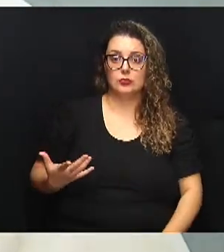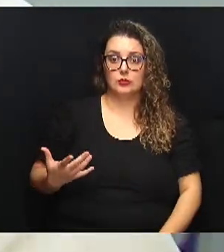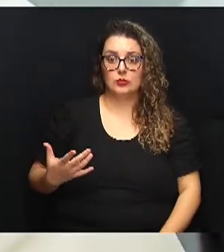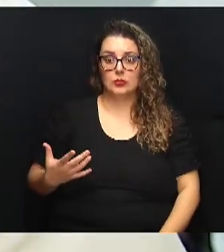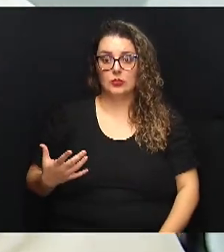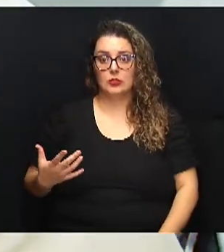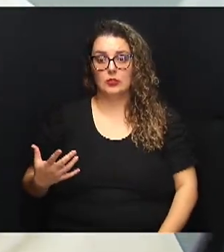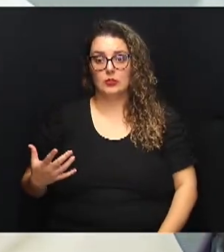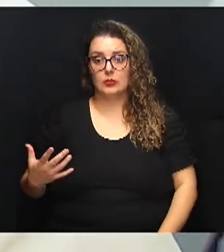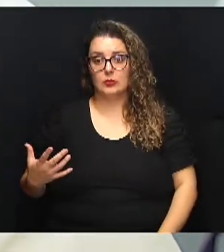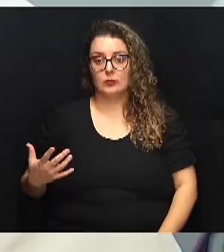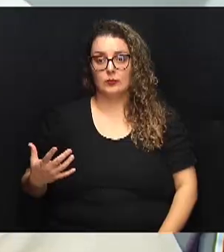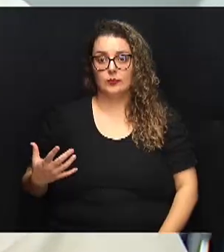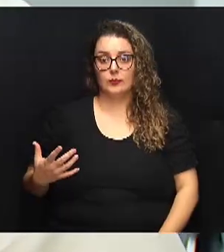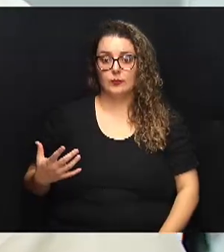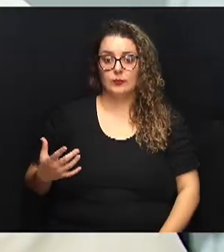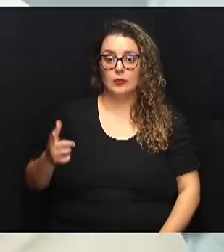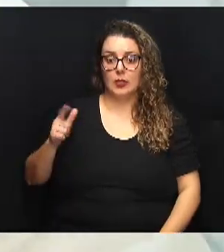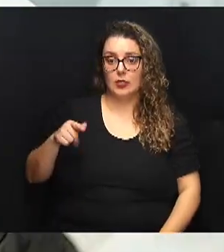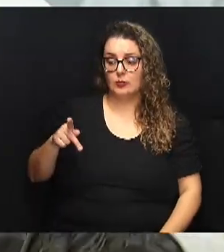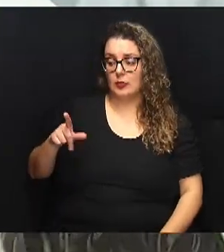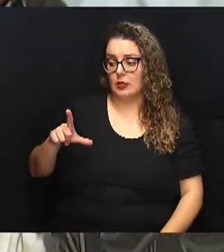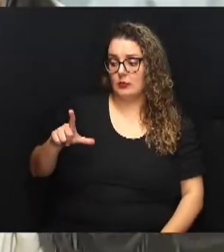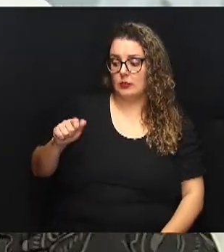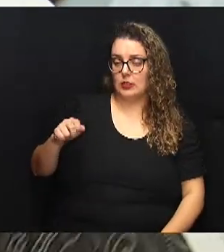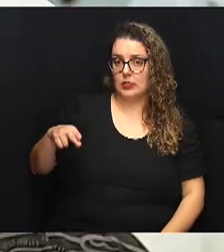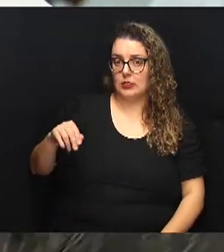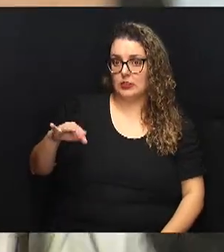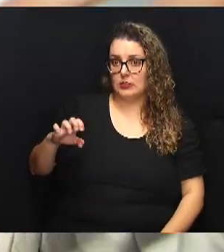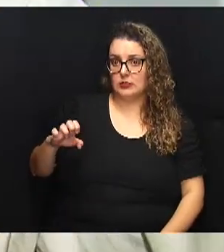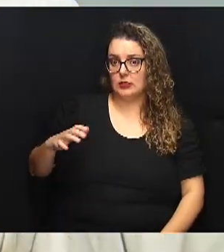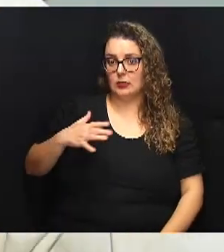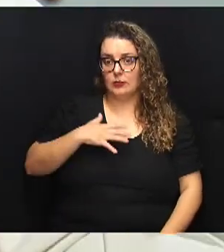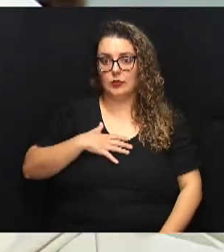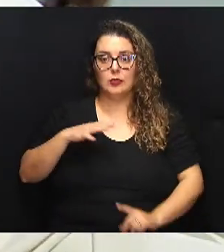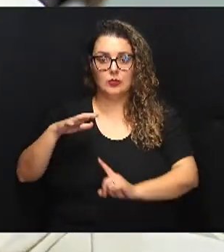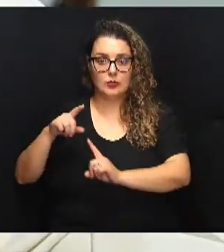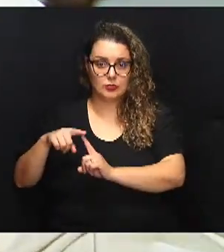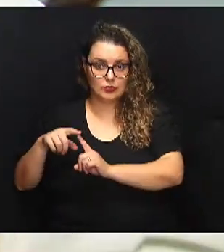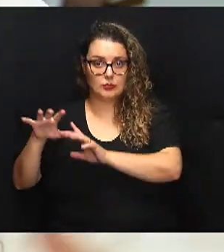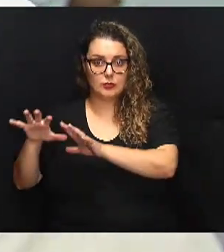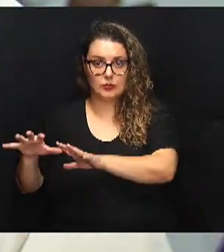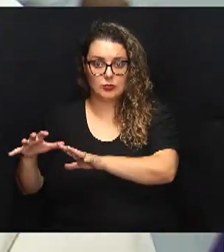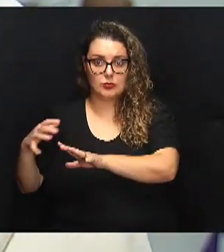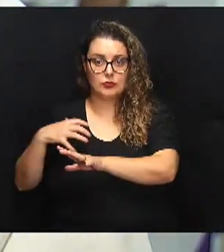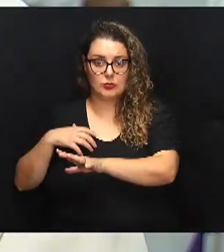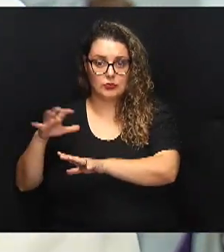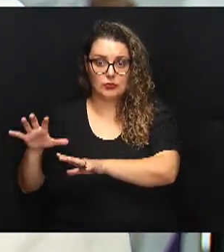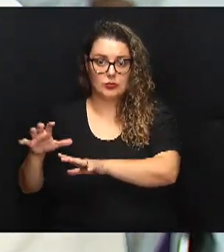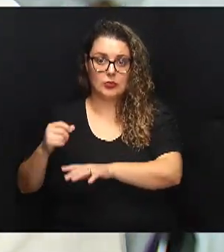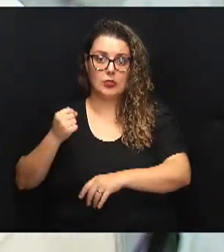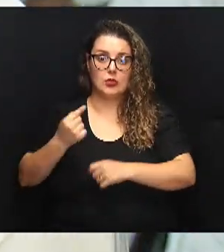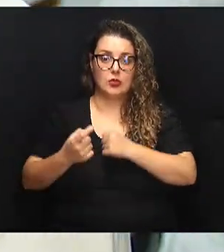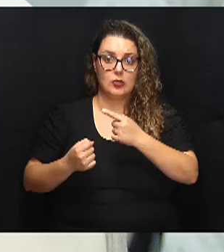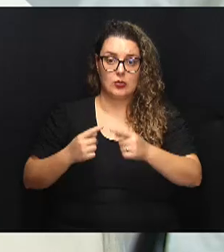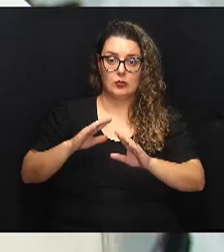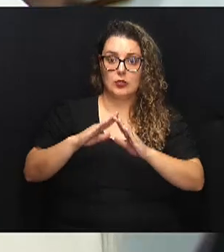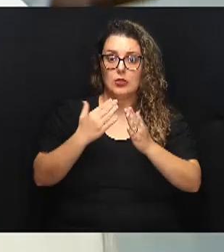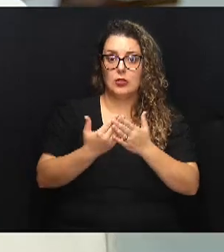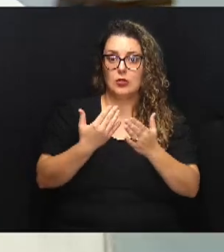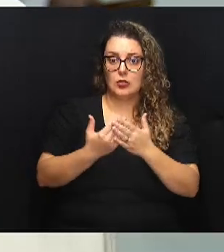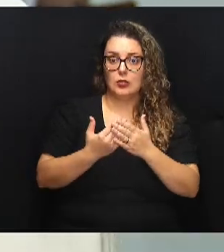qual é de uma planície, o meu estilo vai ser desenvolvido de certa forma. Se algumas outras escolas têm o